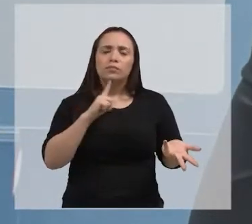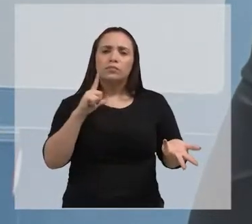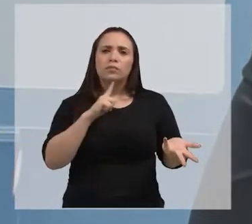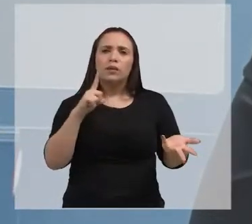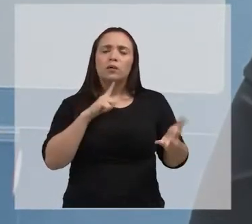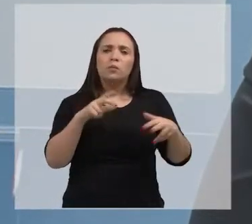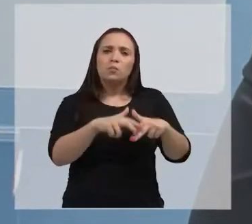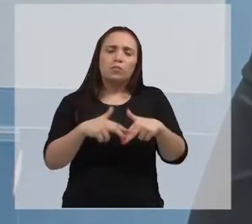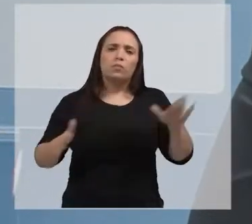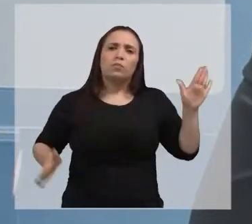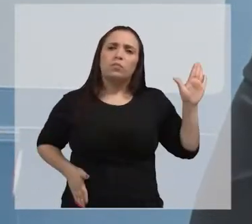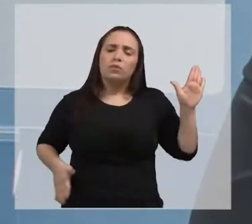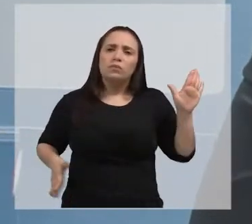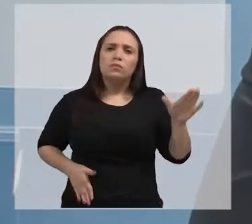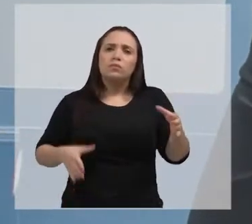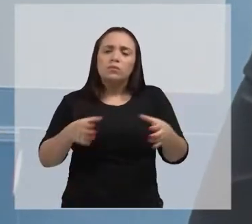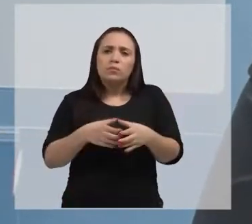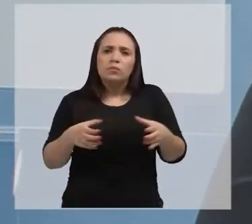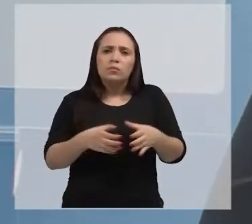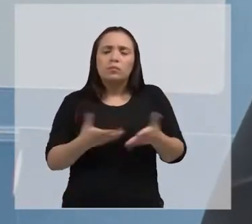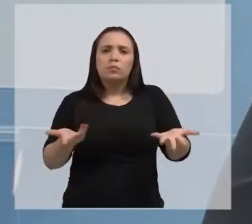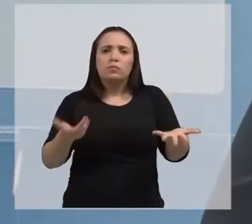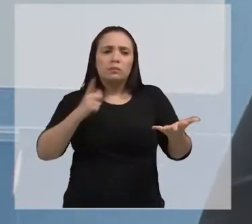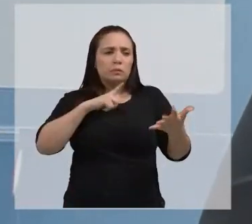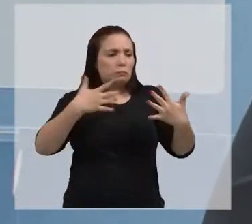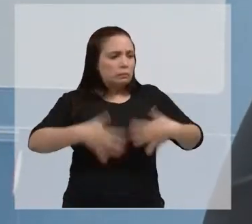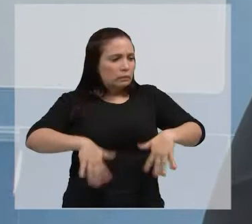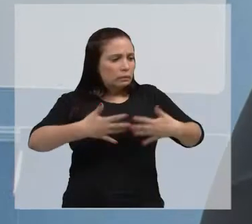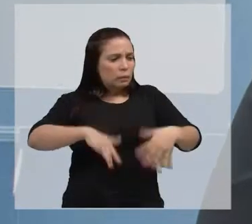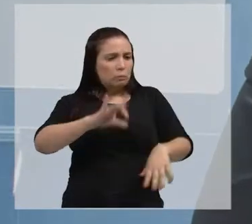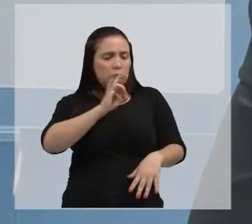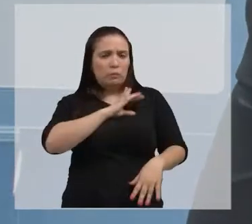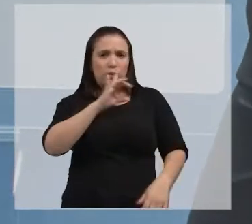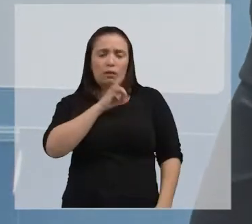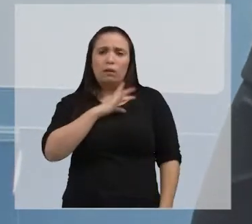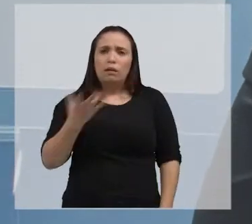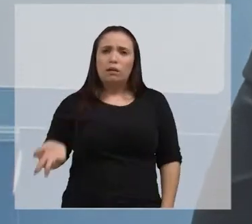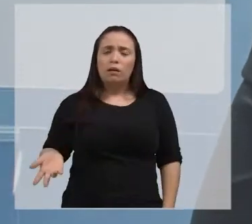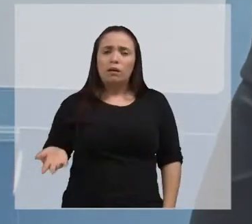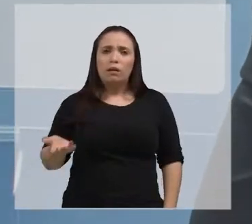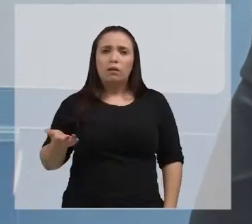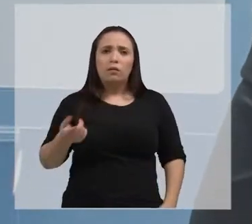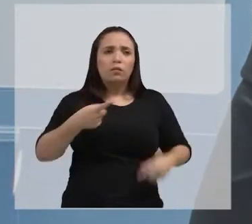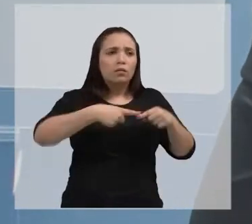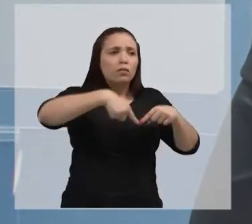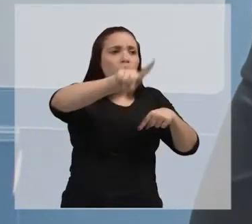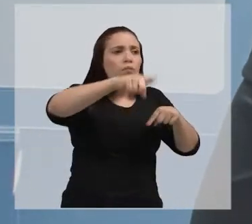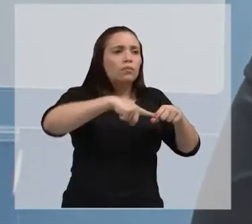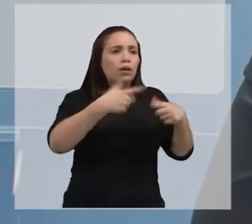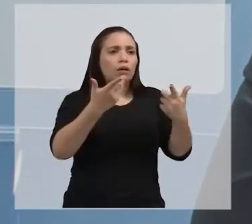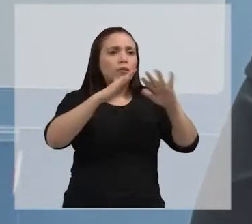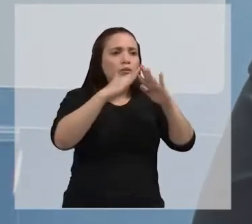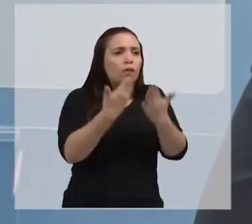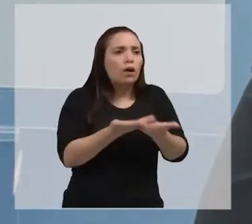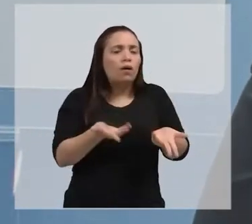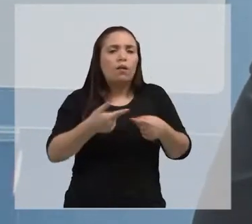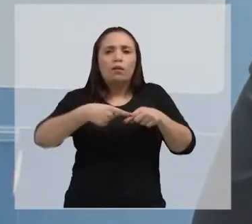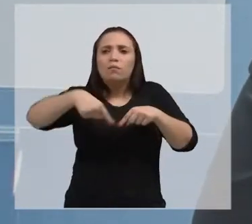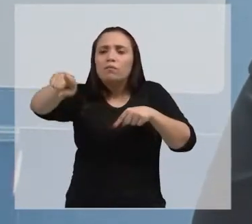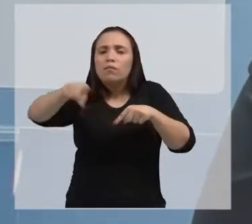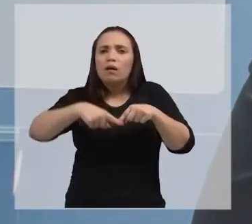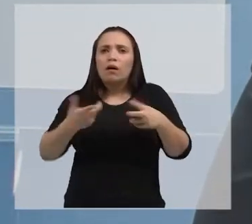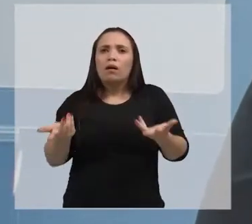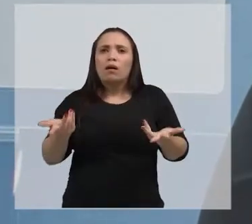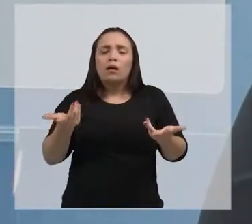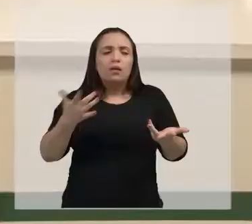pela bandidagem, que você não pode comprar um pão, o seu filho não pode voltar da aula, a escola não presta,